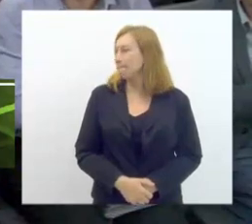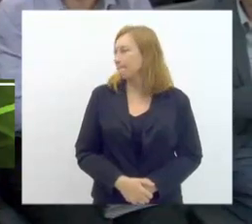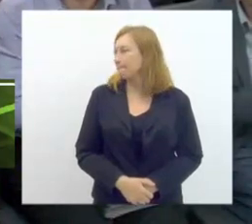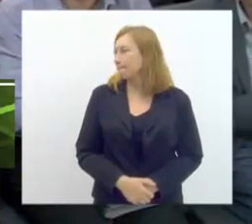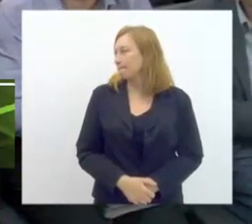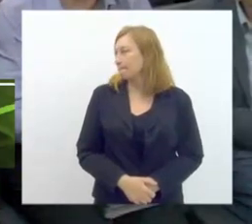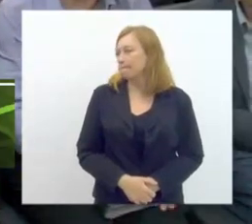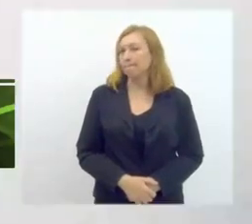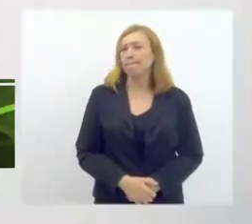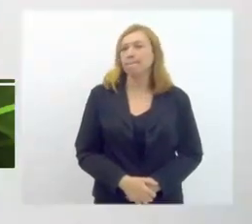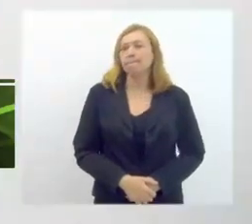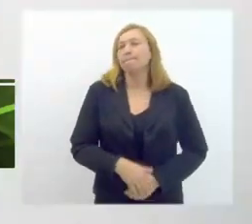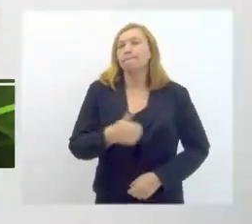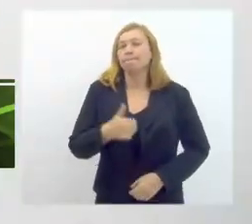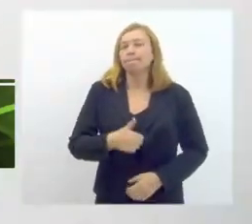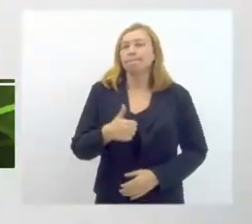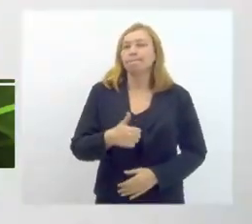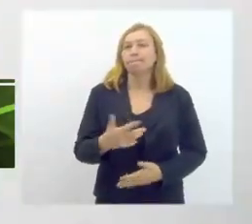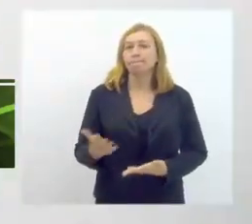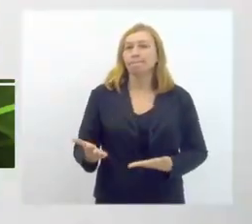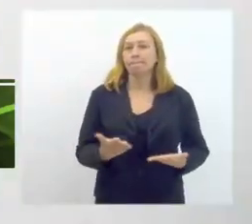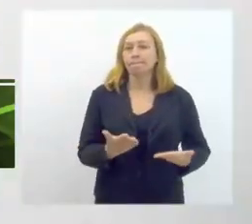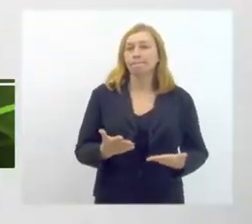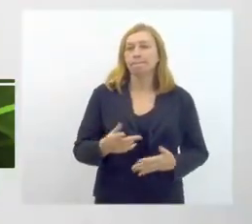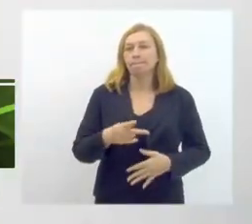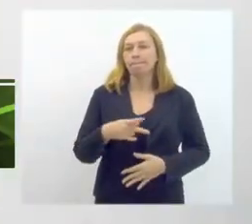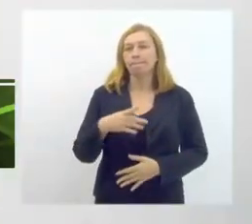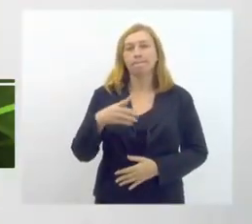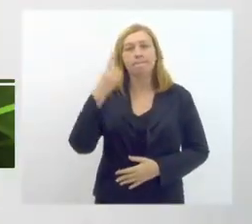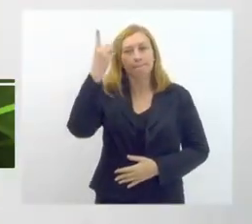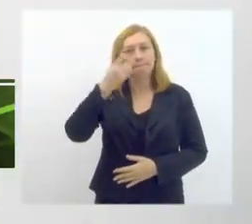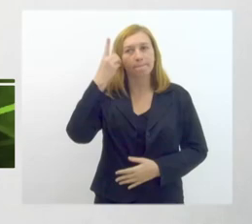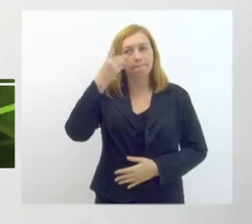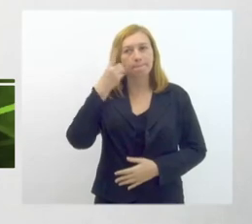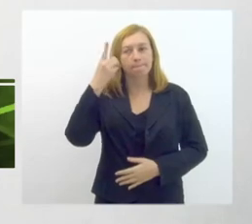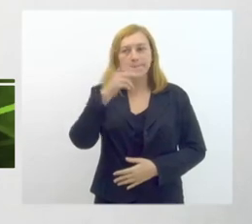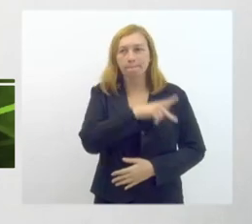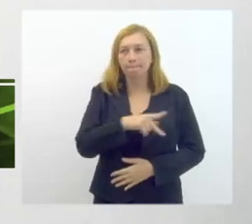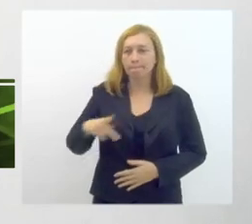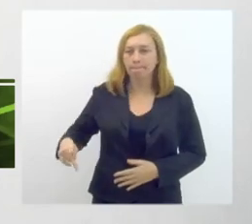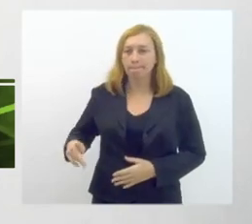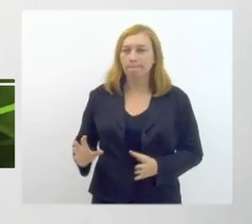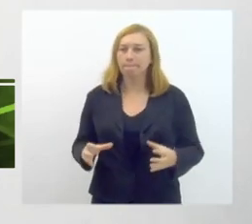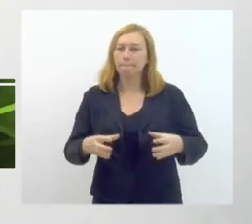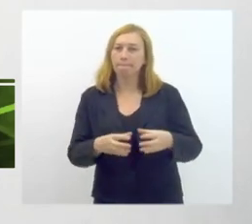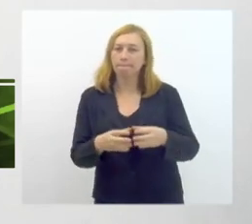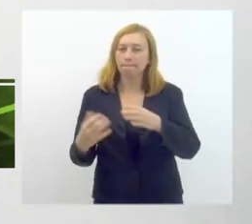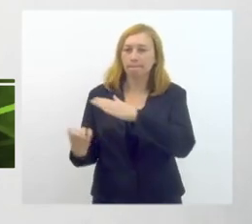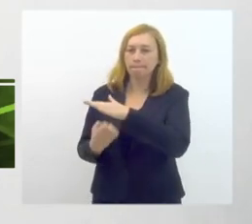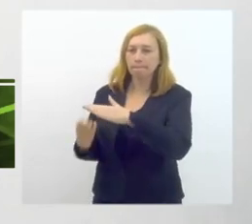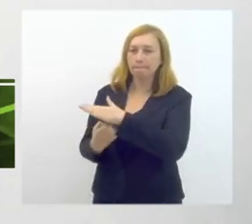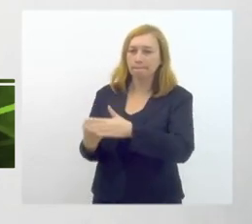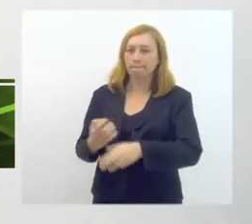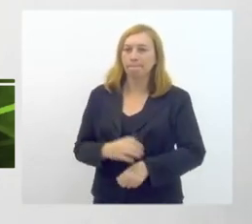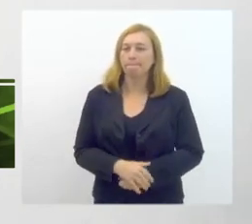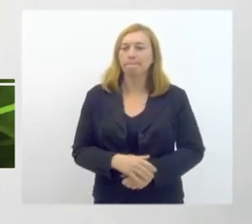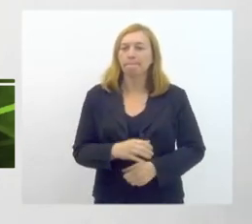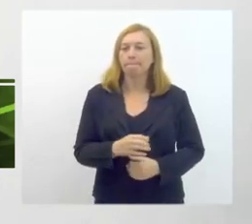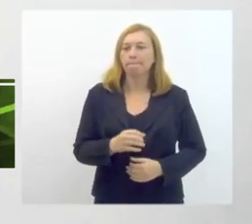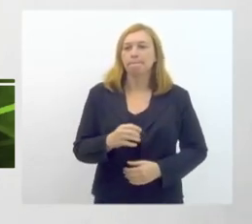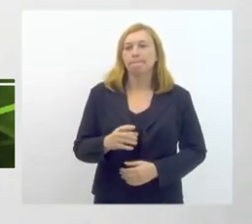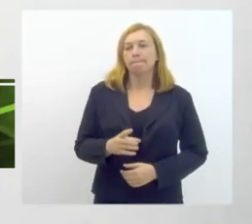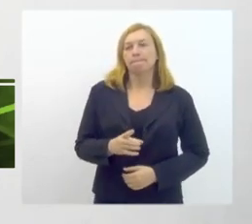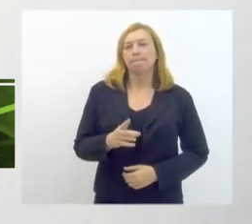Abrindo o primeiro fórum, passo a palavra ao nosso deputado e presidente da Frente Parlamentar dos Consórcios Públicos do Estado de Janeiro, deputado e vice-presidente da